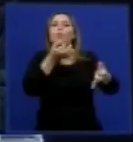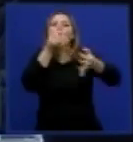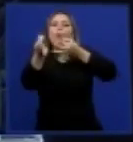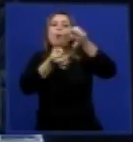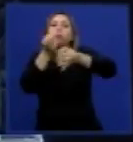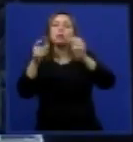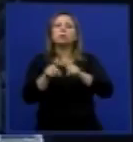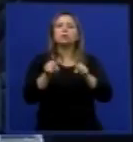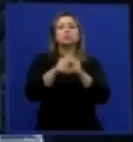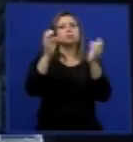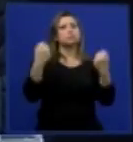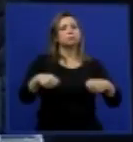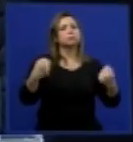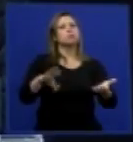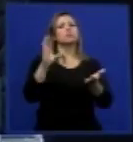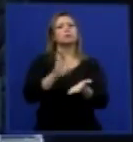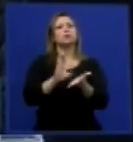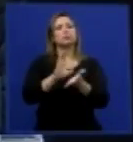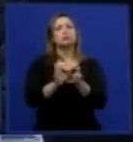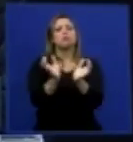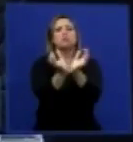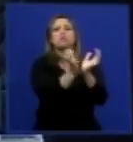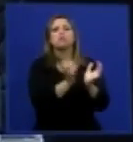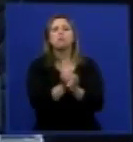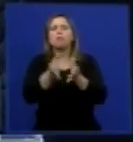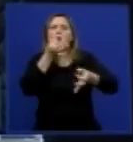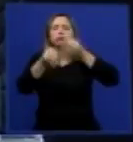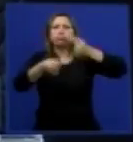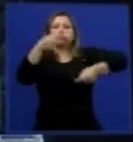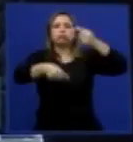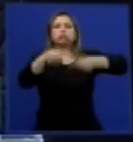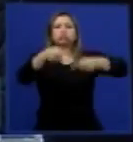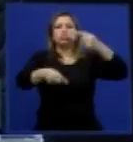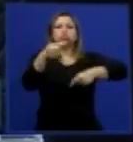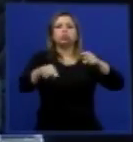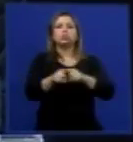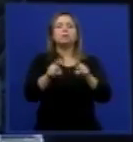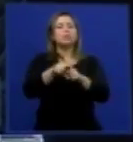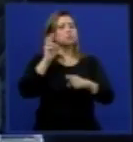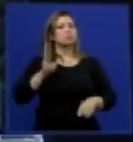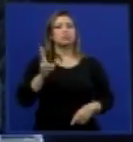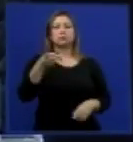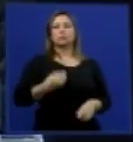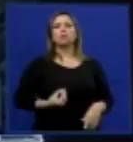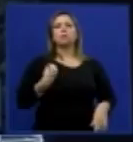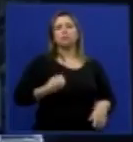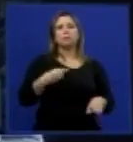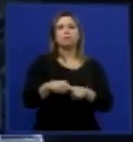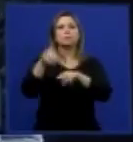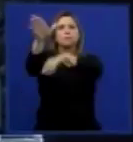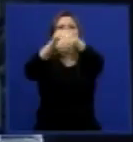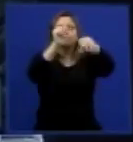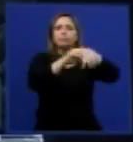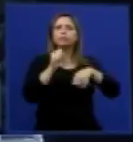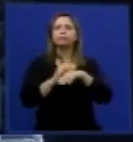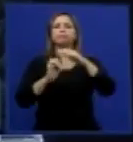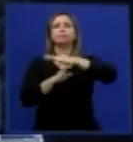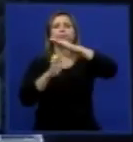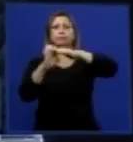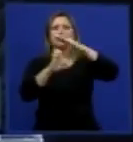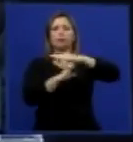que fosse formado um grupo de trabalho para debater a tese apresentada com a participação das empresas multinacionais do